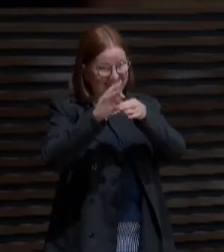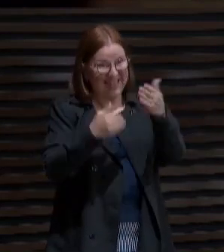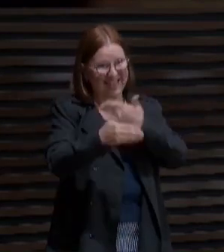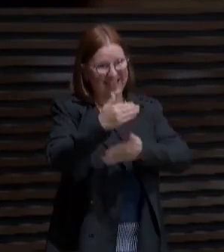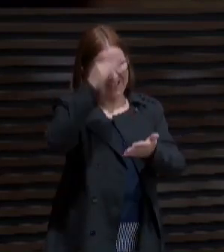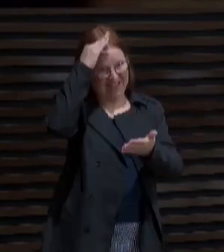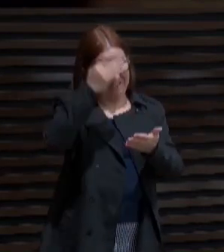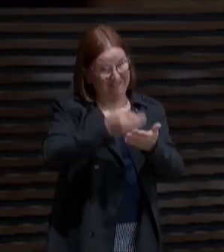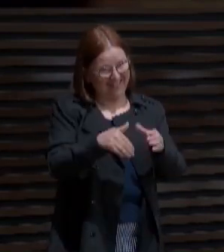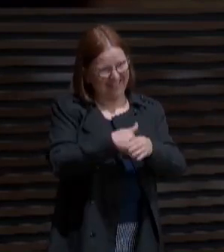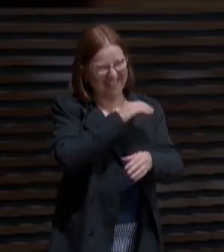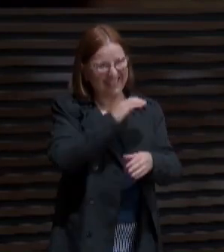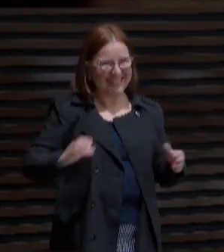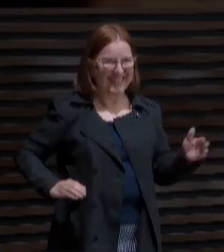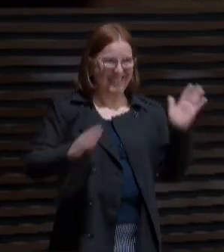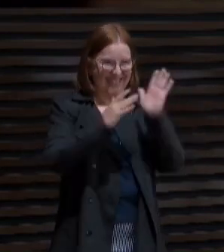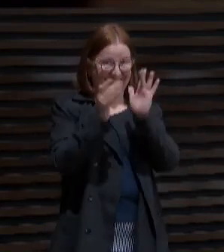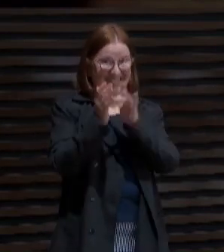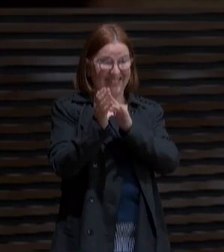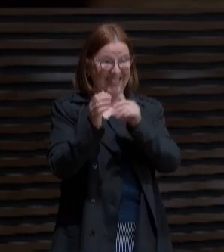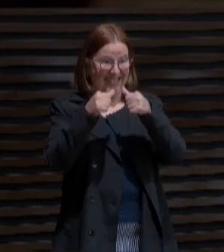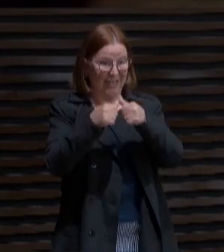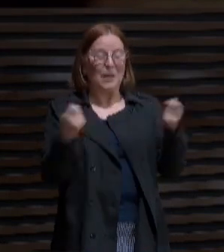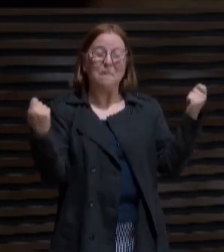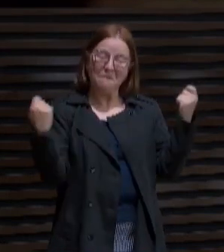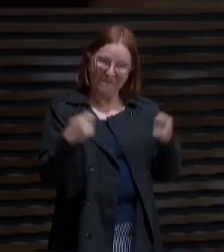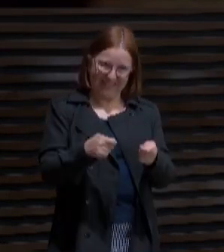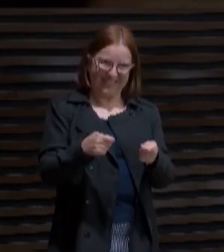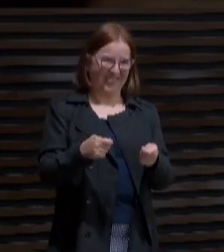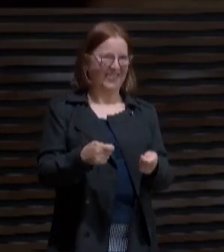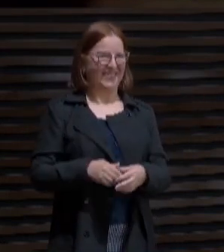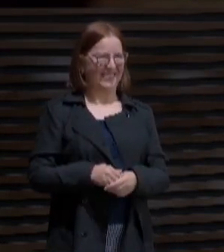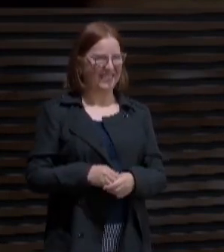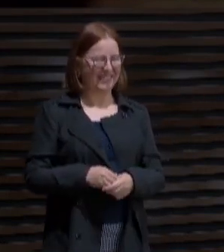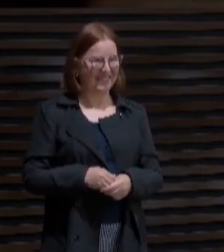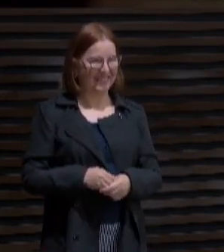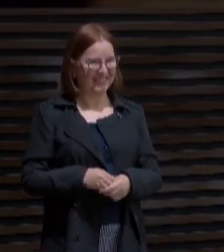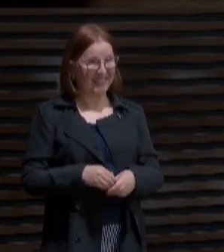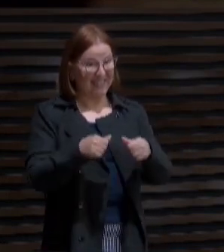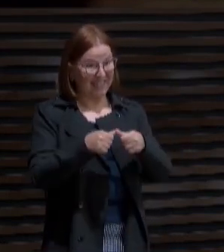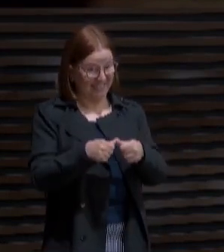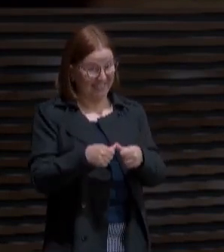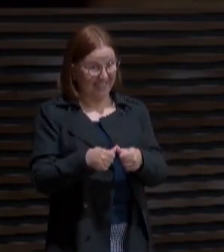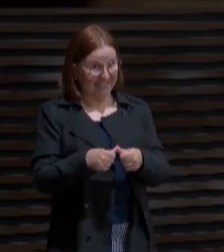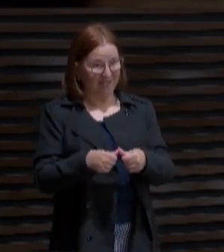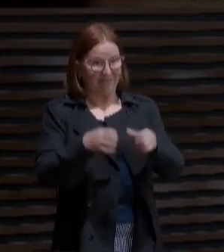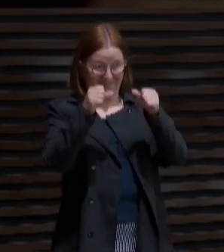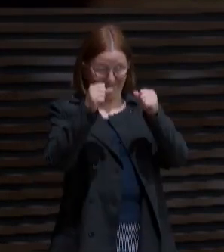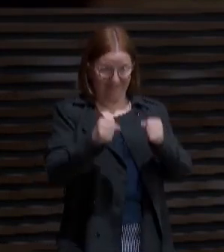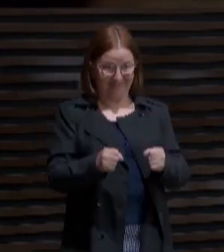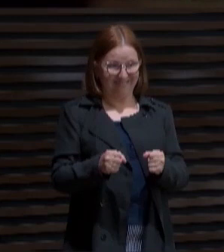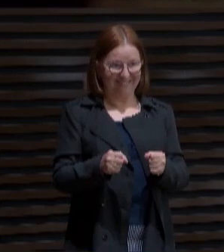e em Cristo Jesus. Isso é possível. e isso é eficaz.